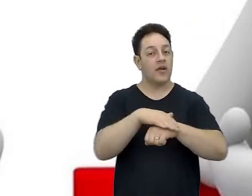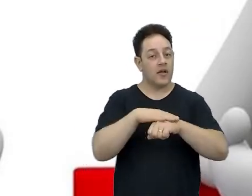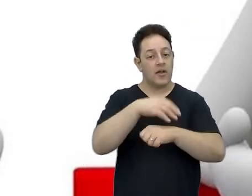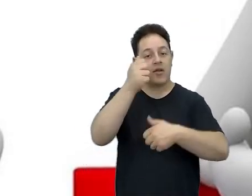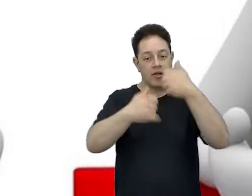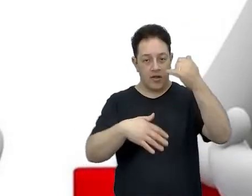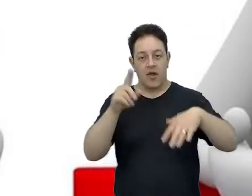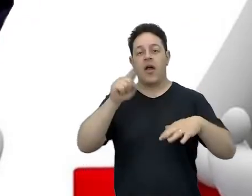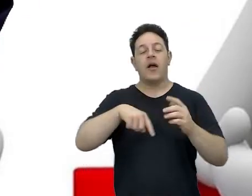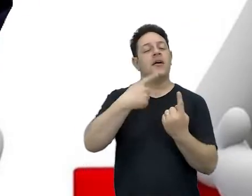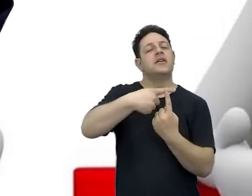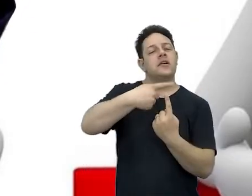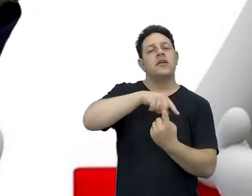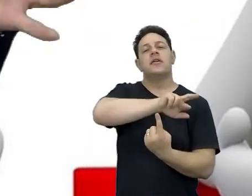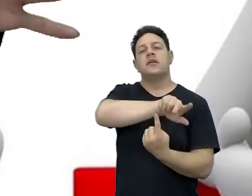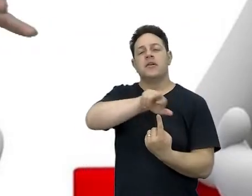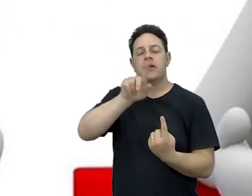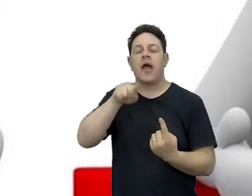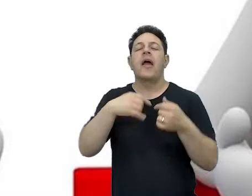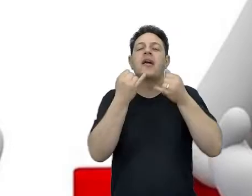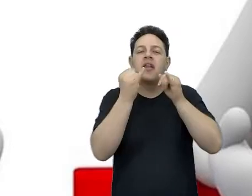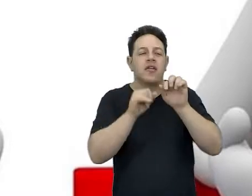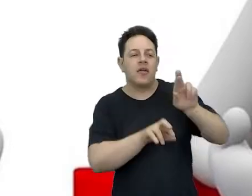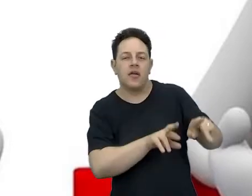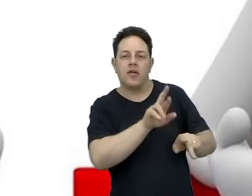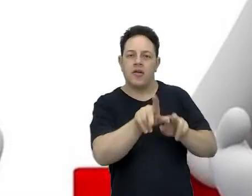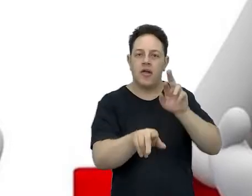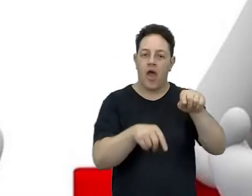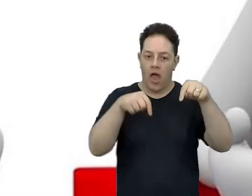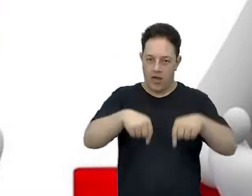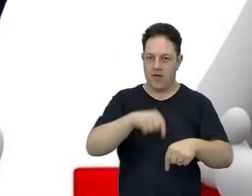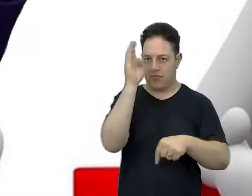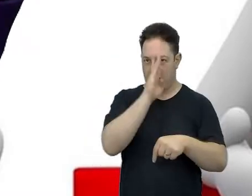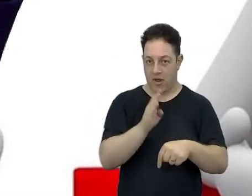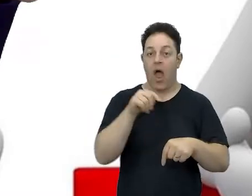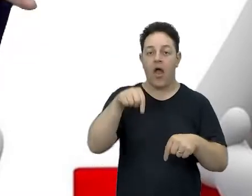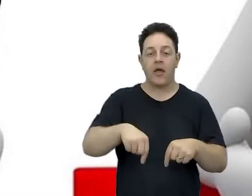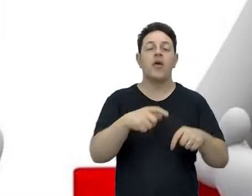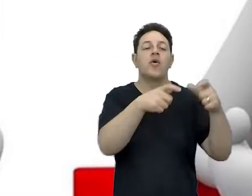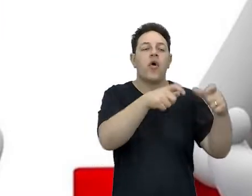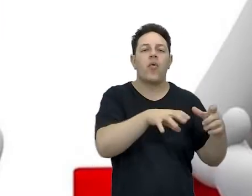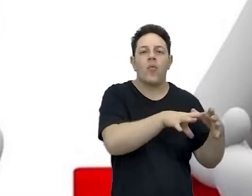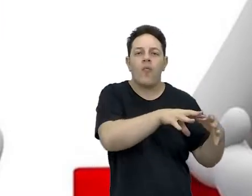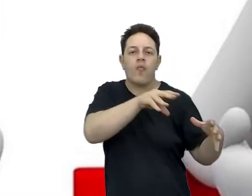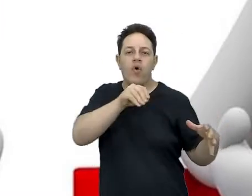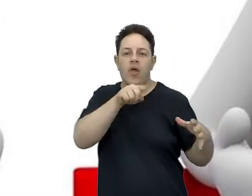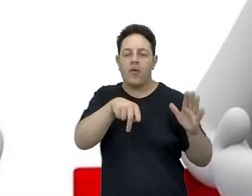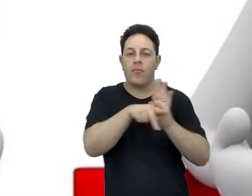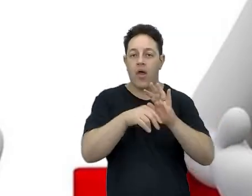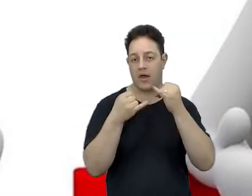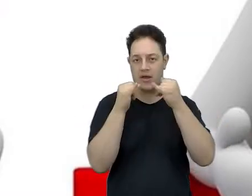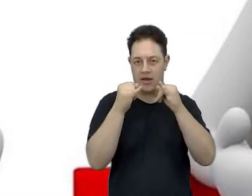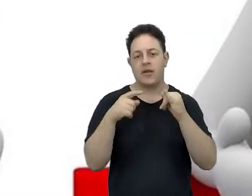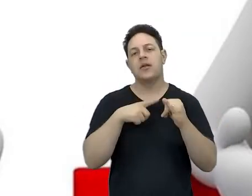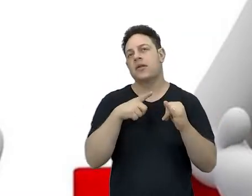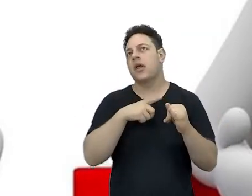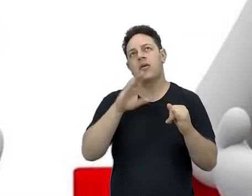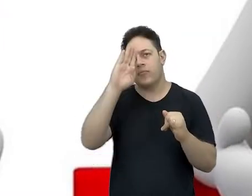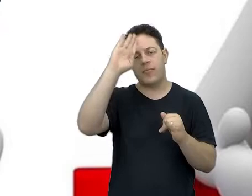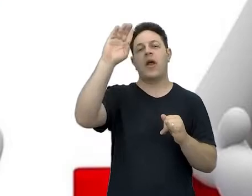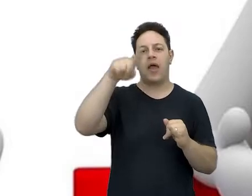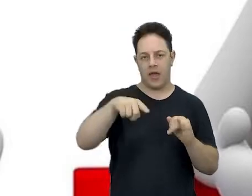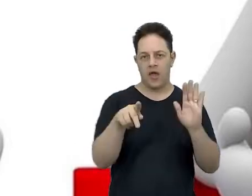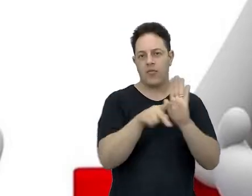tipos de energias e alternativas aqui no Brasil. Então, as nossas fontes energéticas, ela é majoritariamente